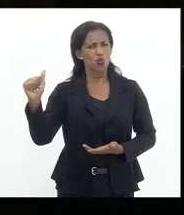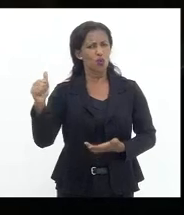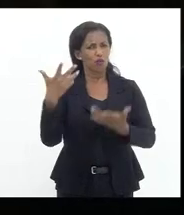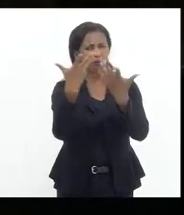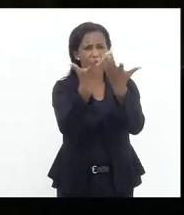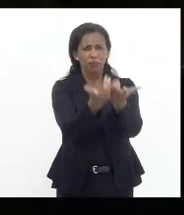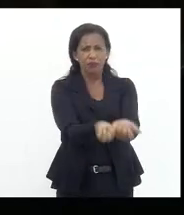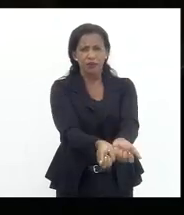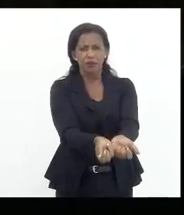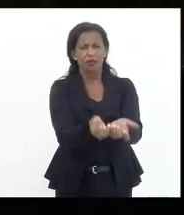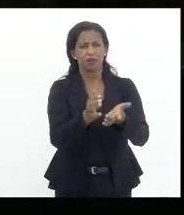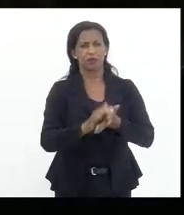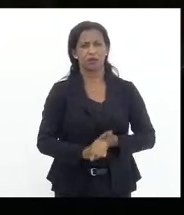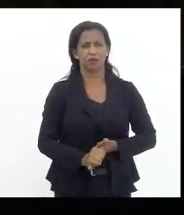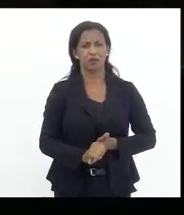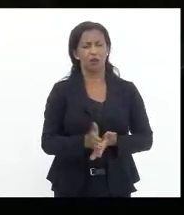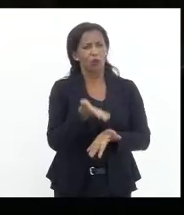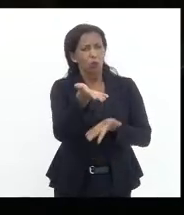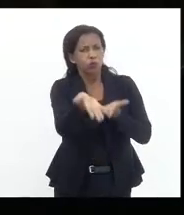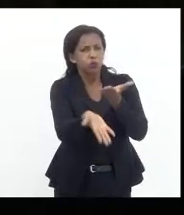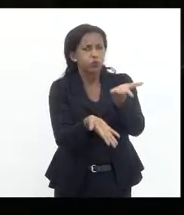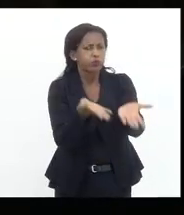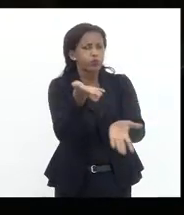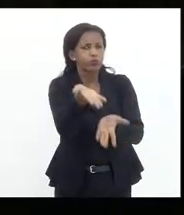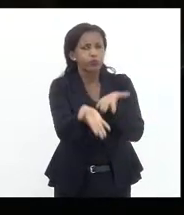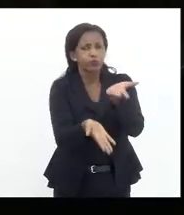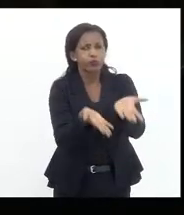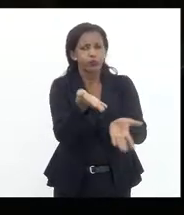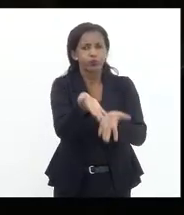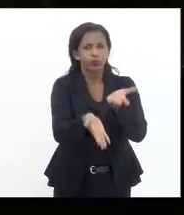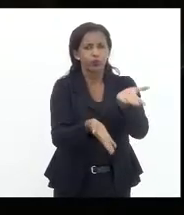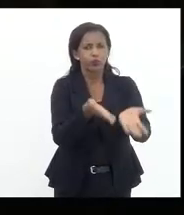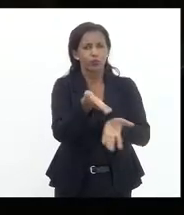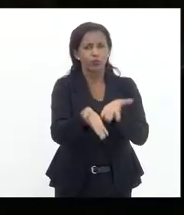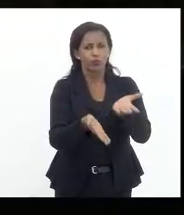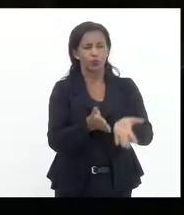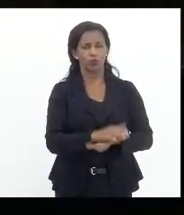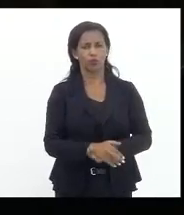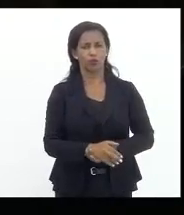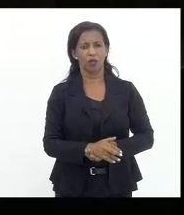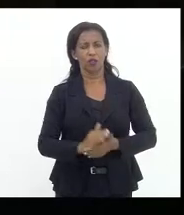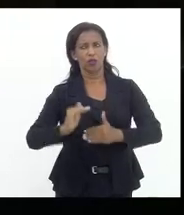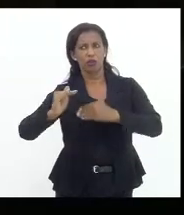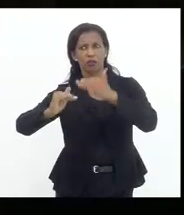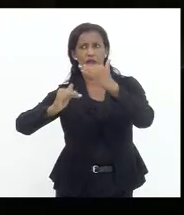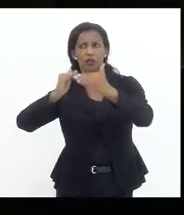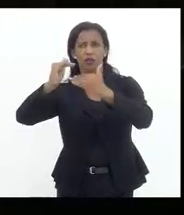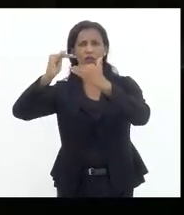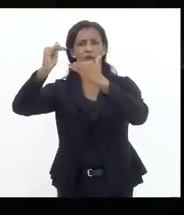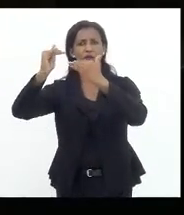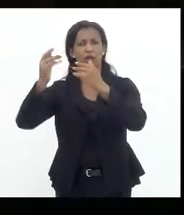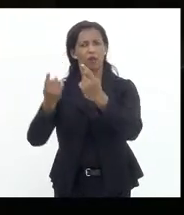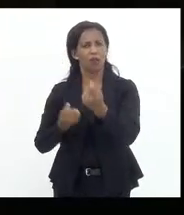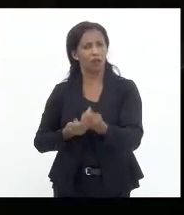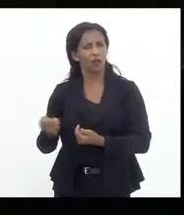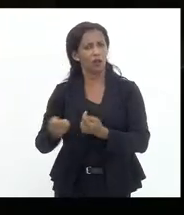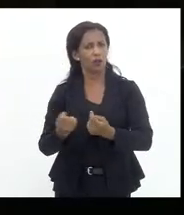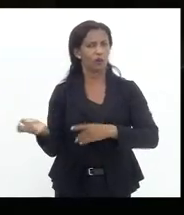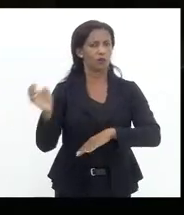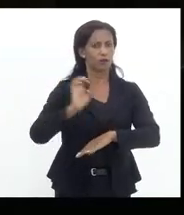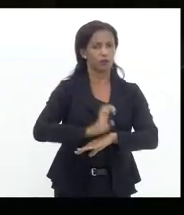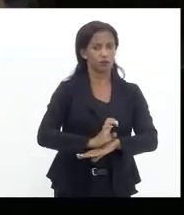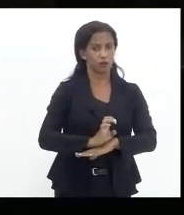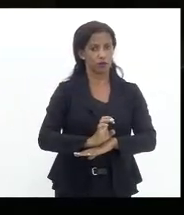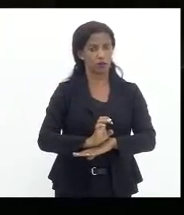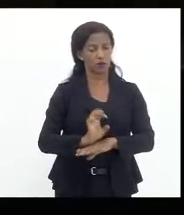consideração no tratamento de alavancar a economia do nosso Estado,